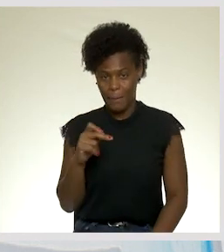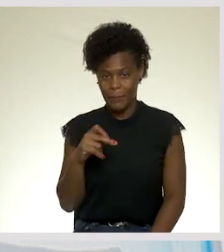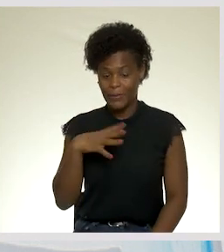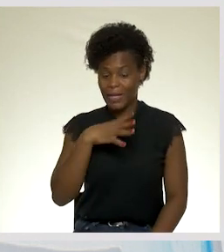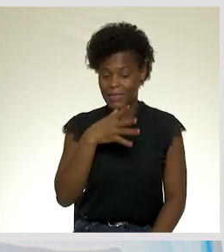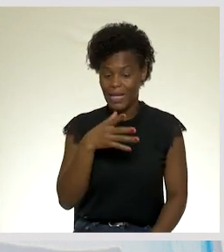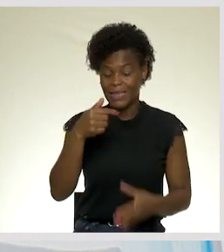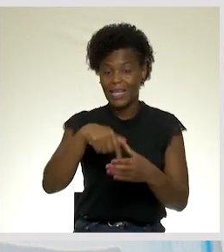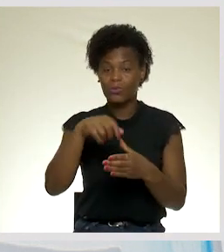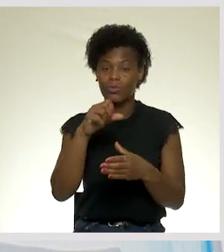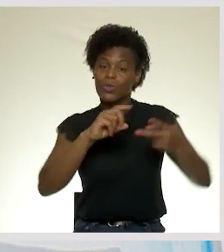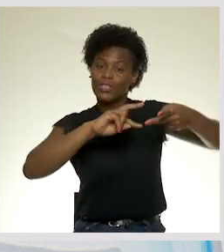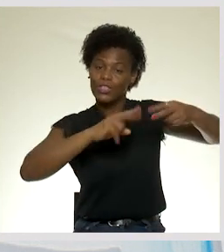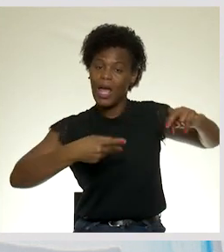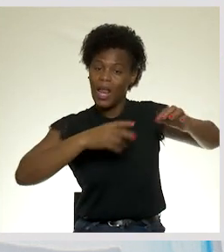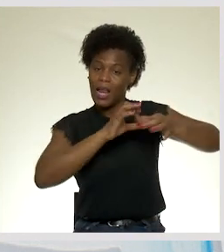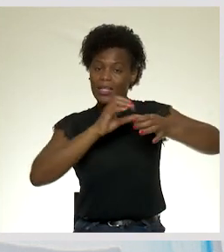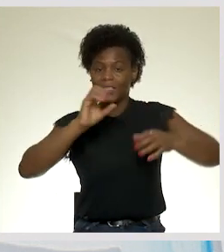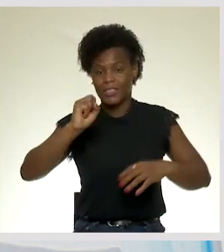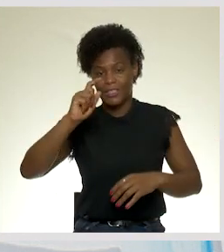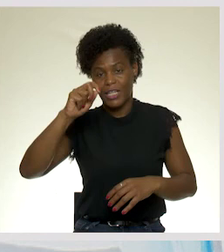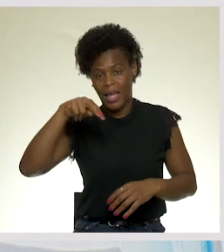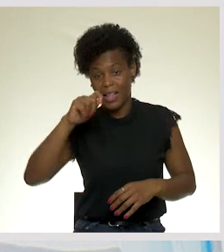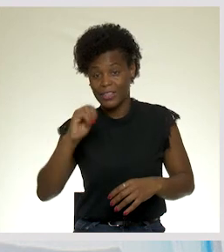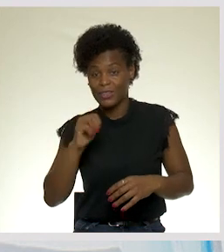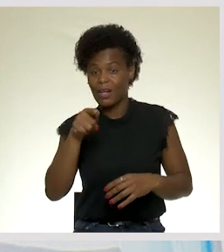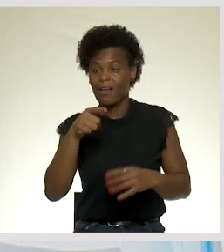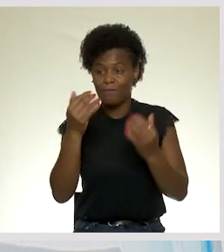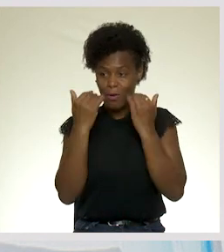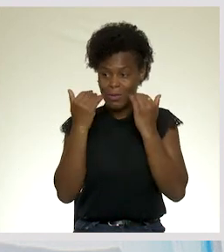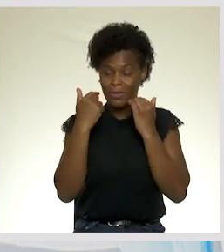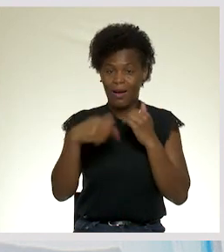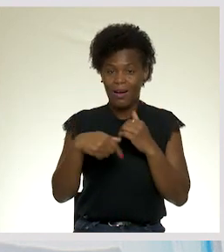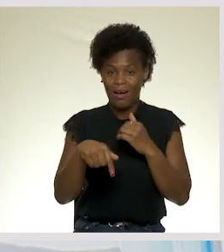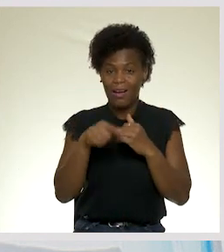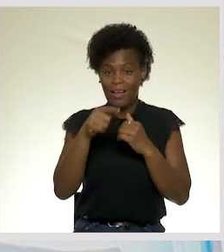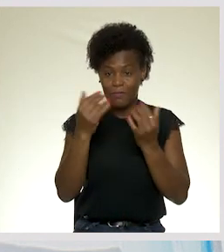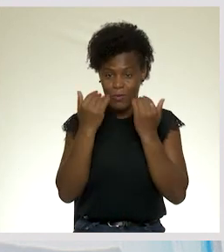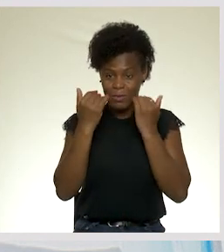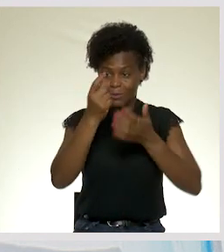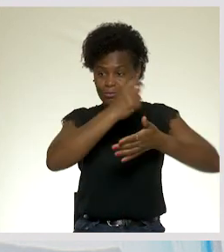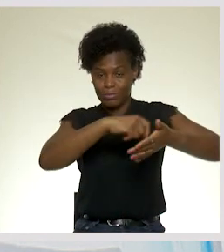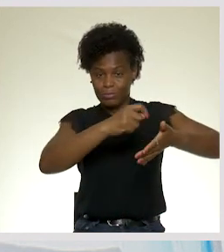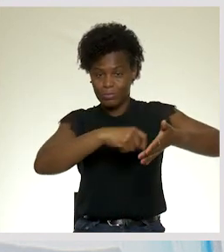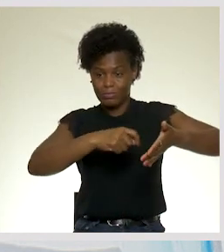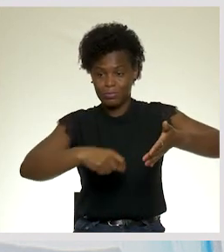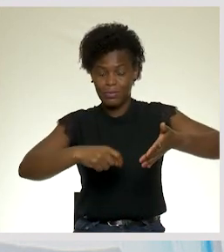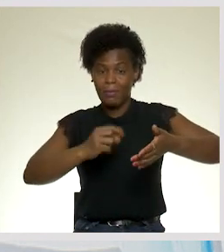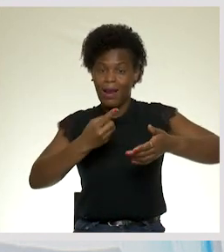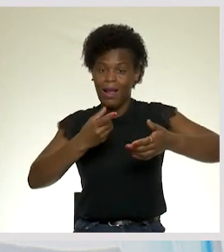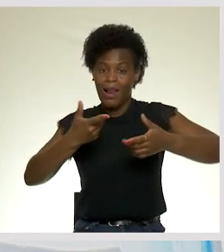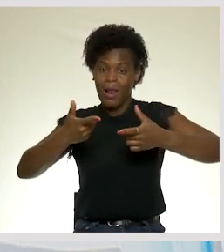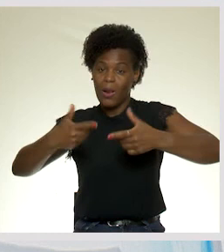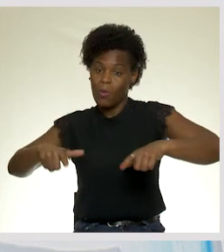DNA, ou seja, nos genes. É nos genes que estão estas informações e essas informações são transcritas